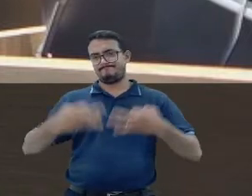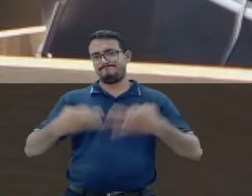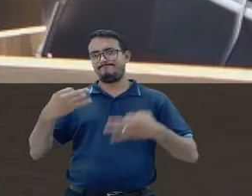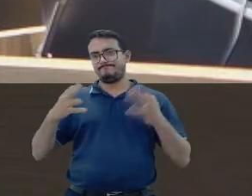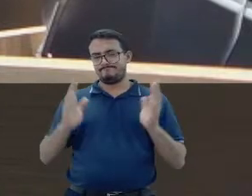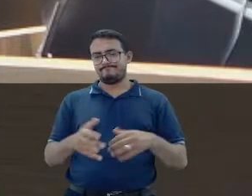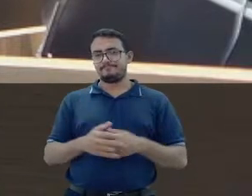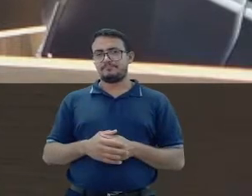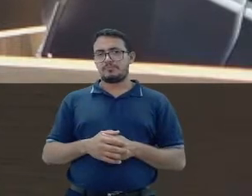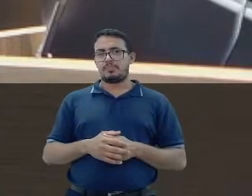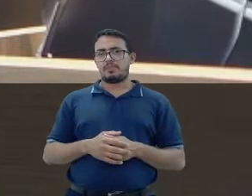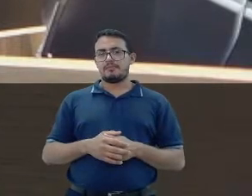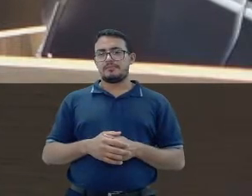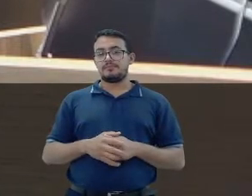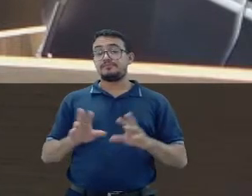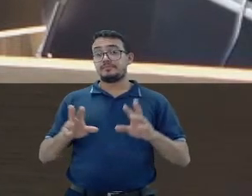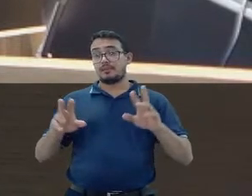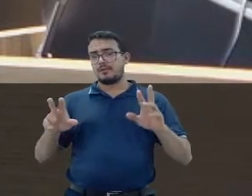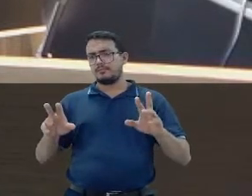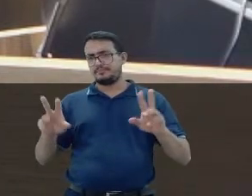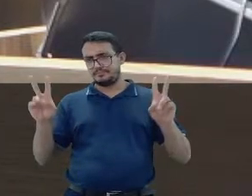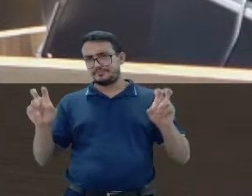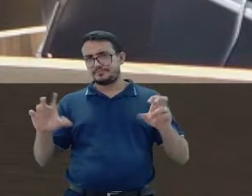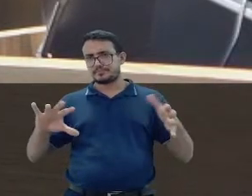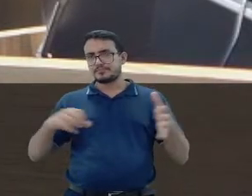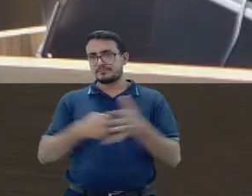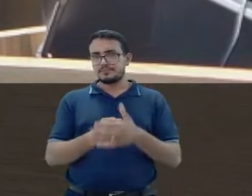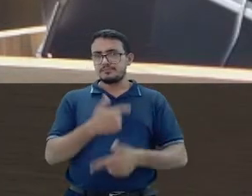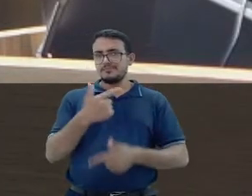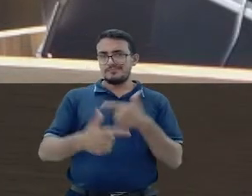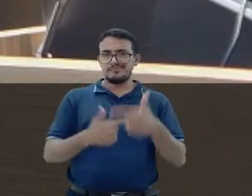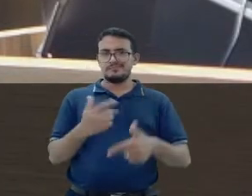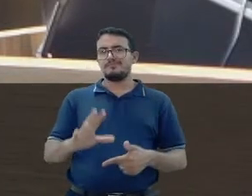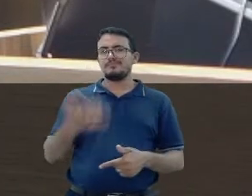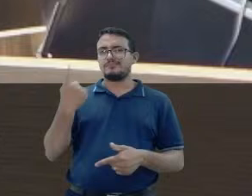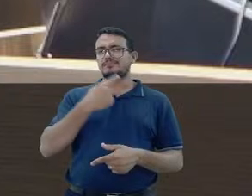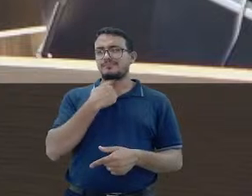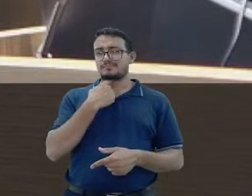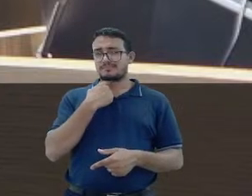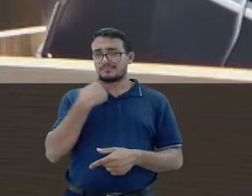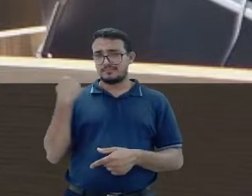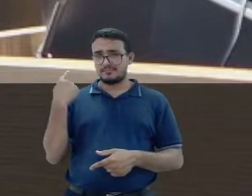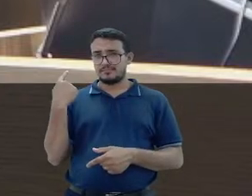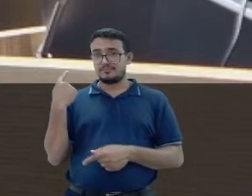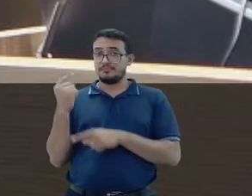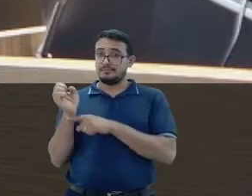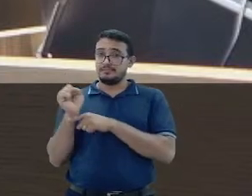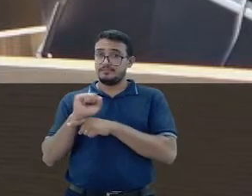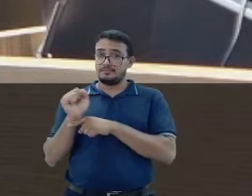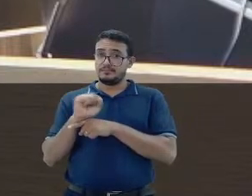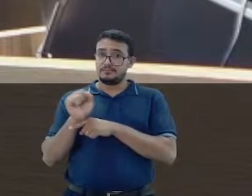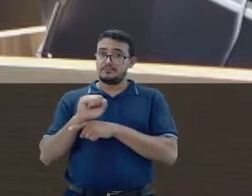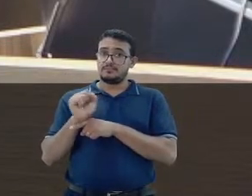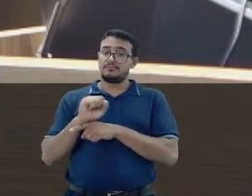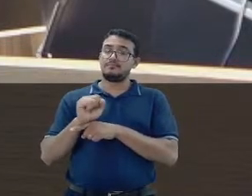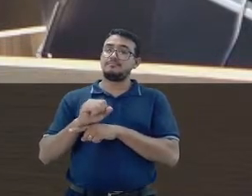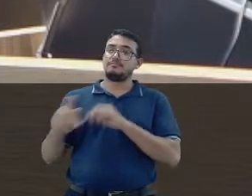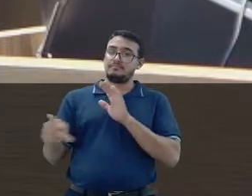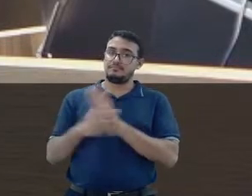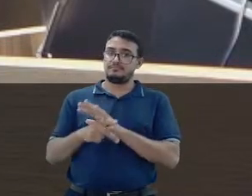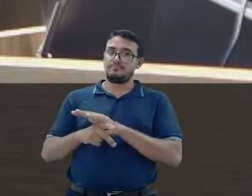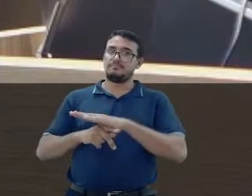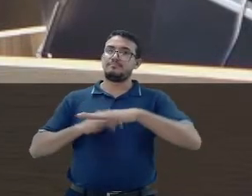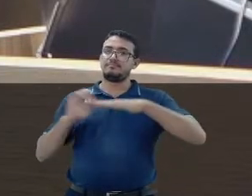questão do acidente de trabalho com morte durante o trajeto em veículo fornecido pelo empregador importa